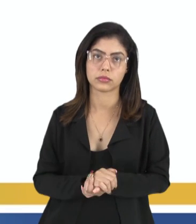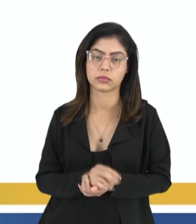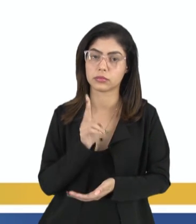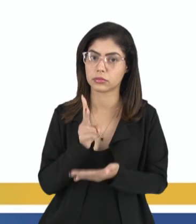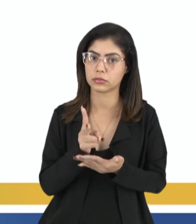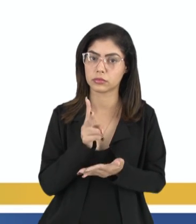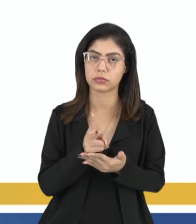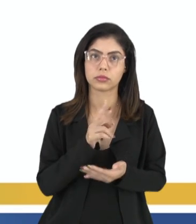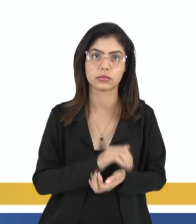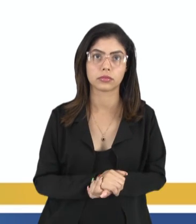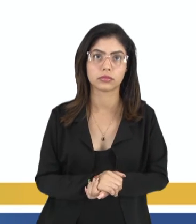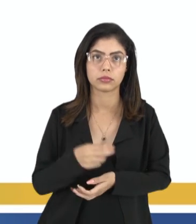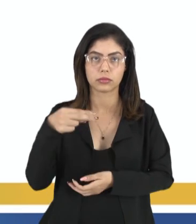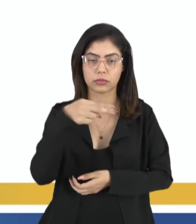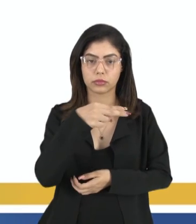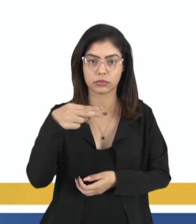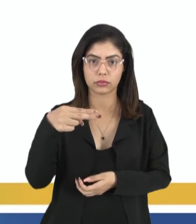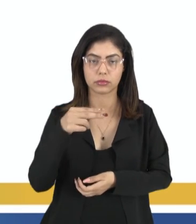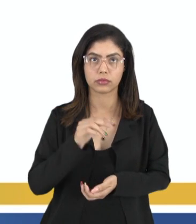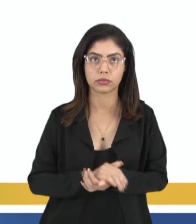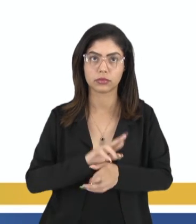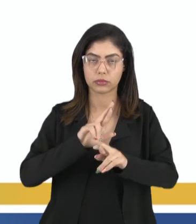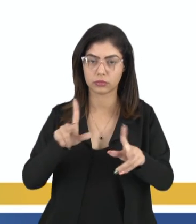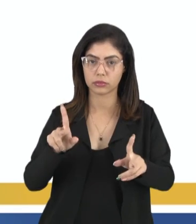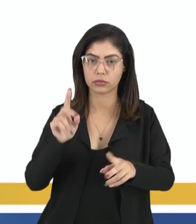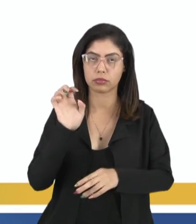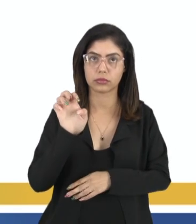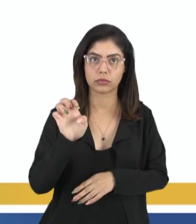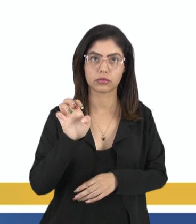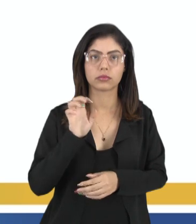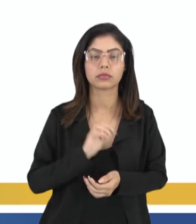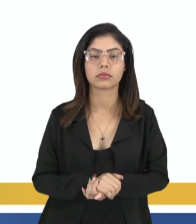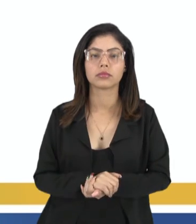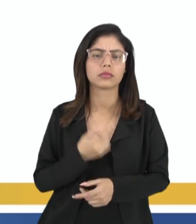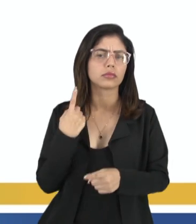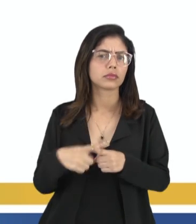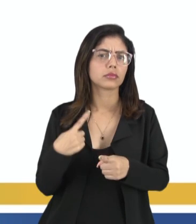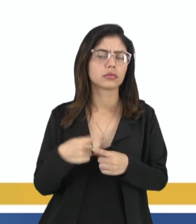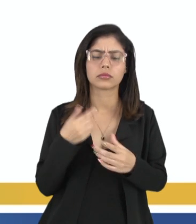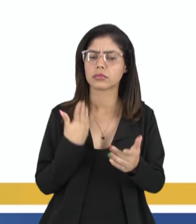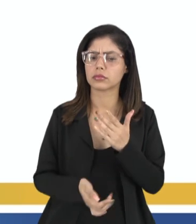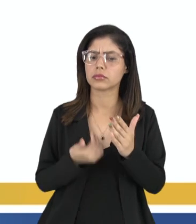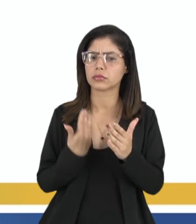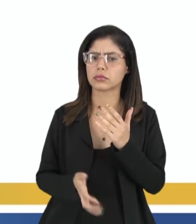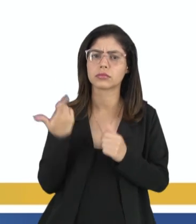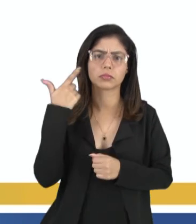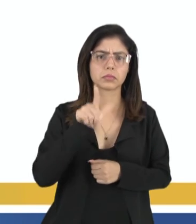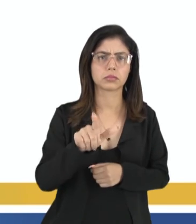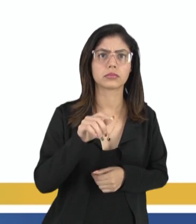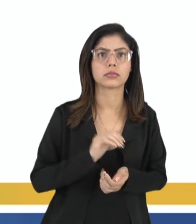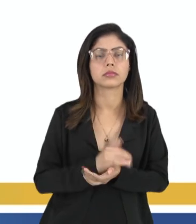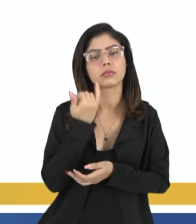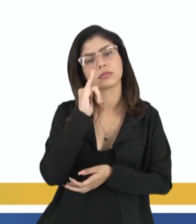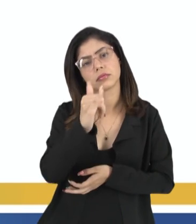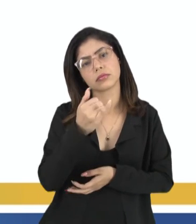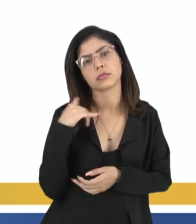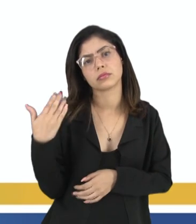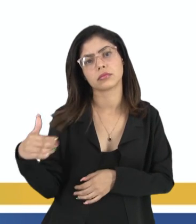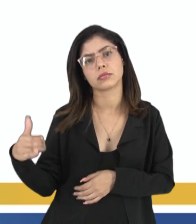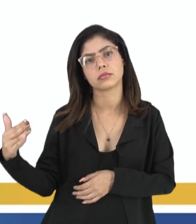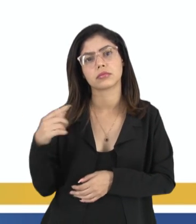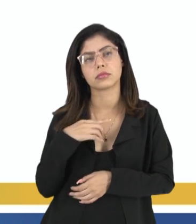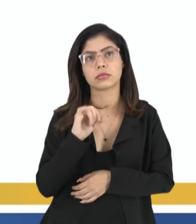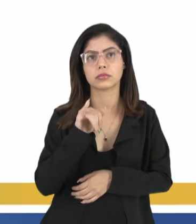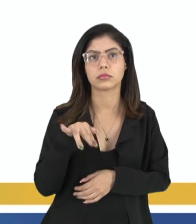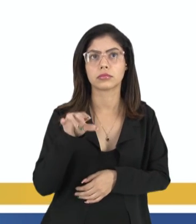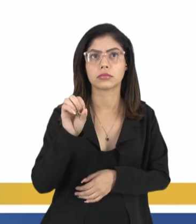sempre. E aí, que é diferente de elétrons, porque ele vai perder ou ganhar elétrons, no caso, quando a gente tem um íon. Então,